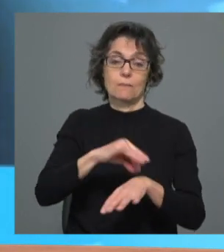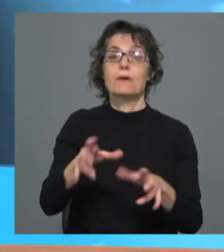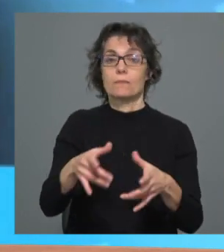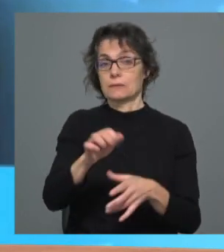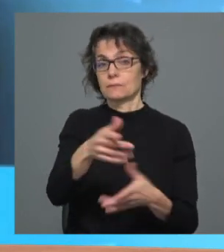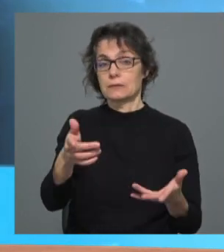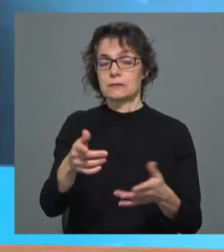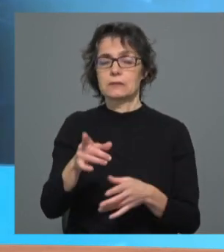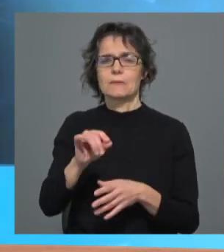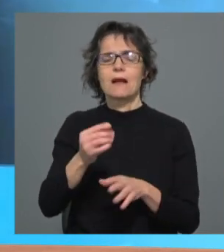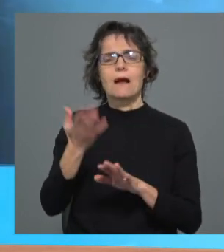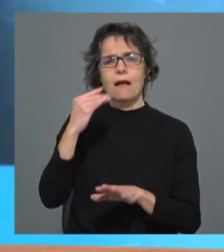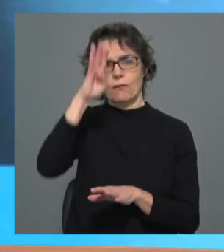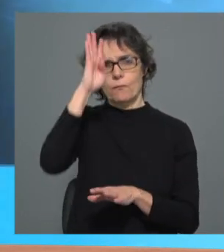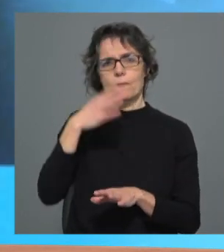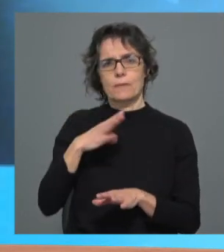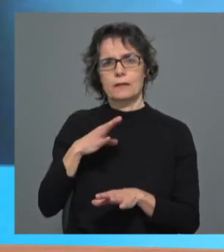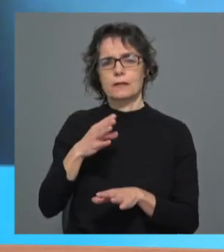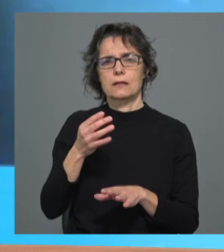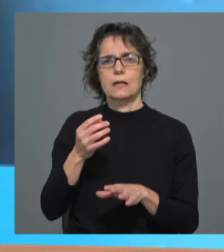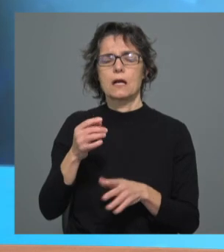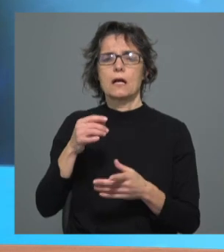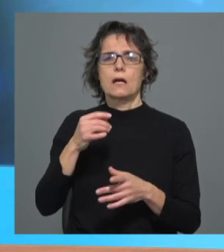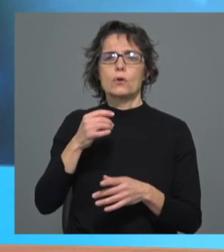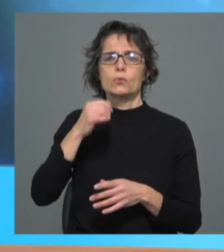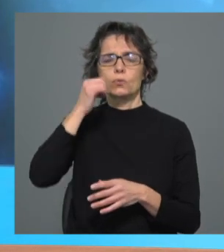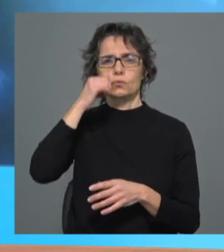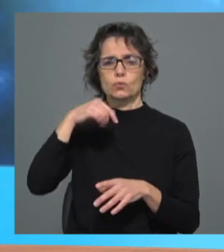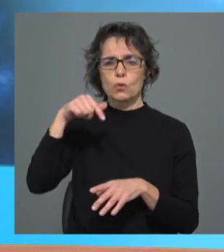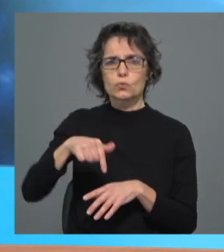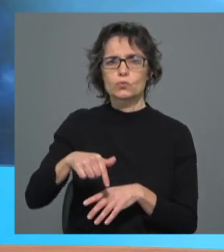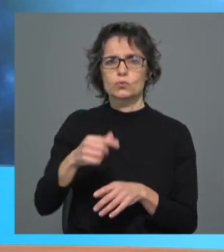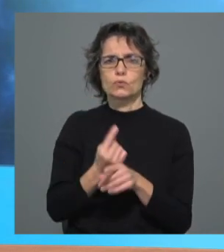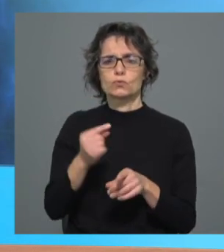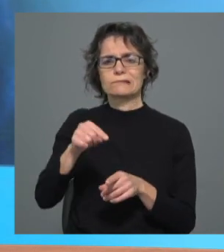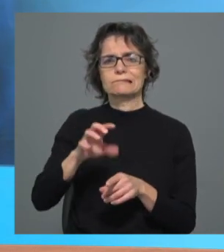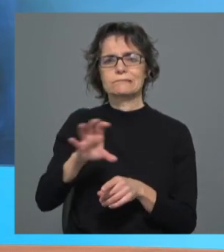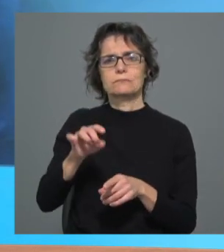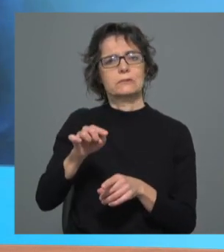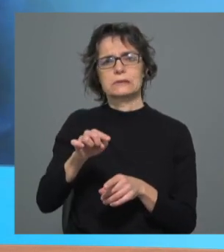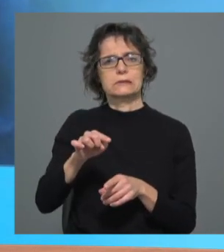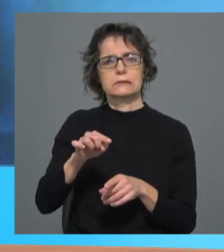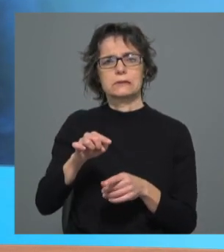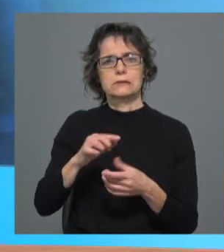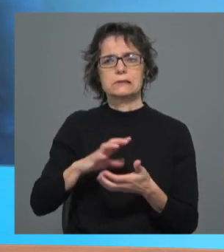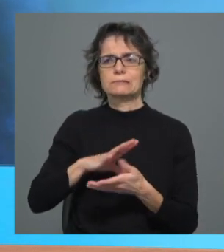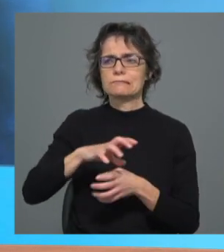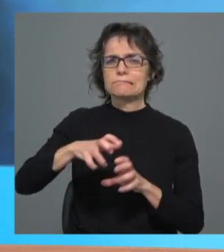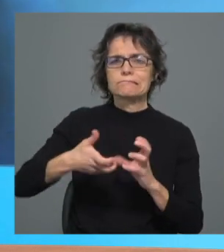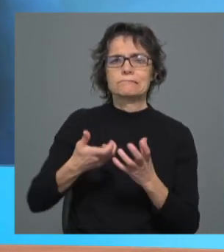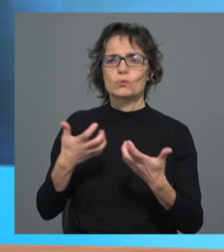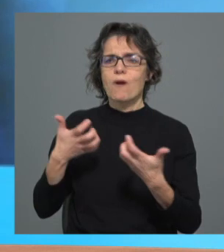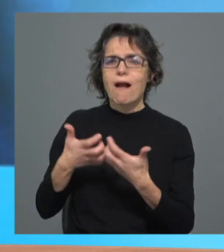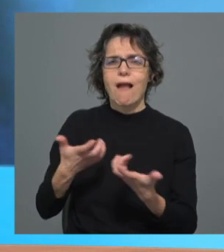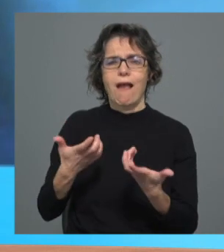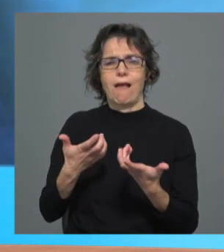a ideia de ir ao sul do Sudão, porque são países muito sofridos por causa da guerra,